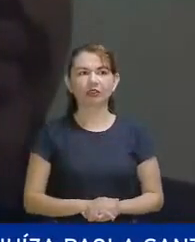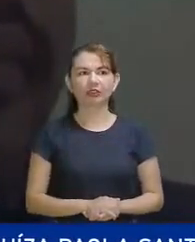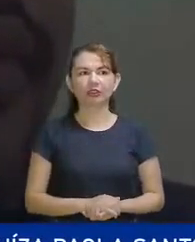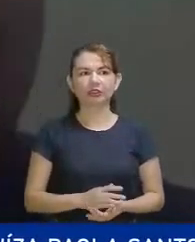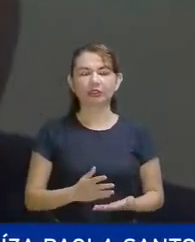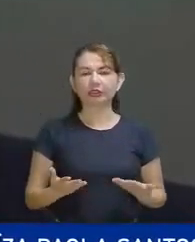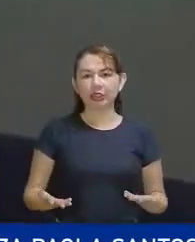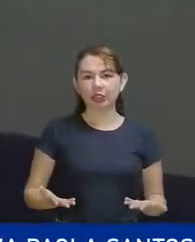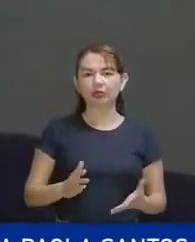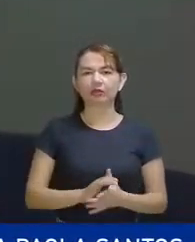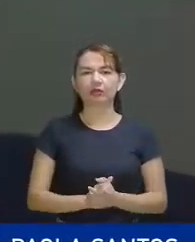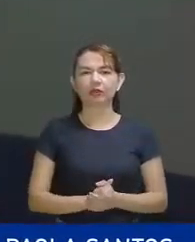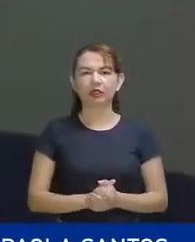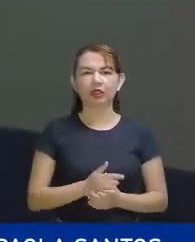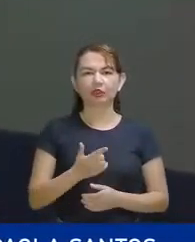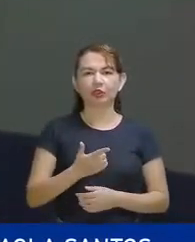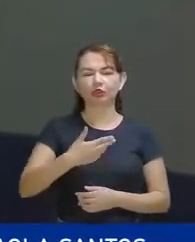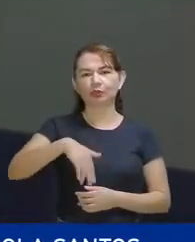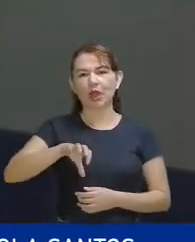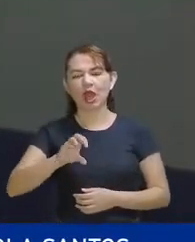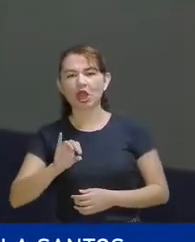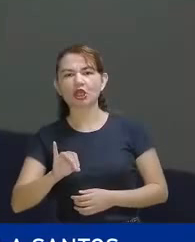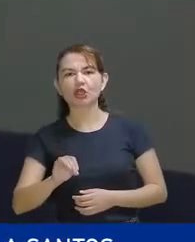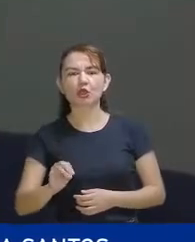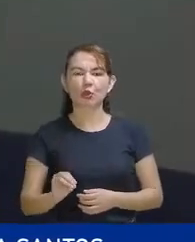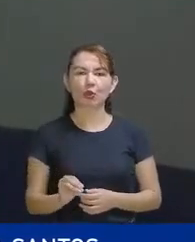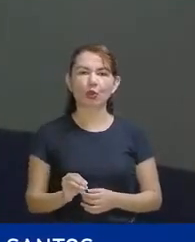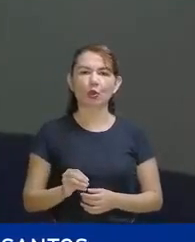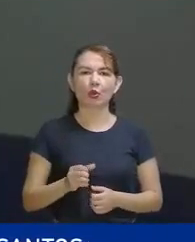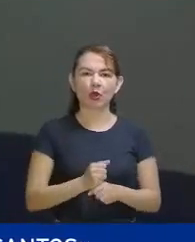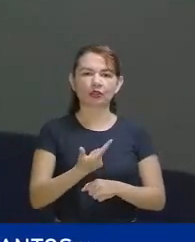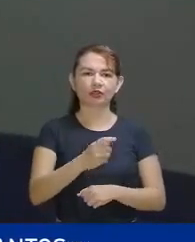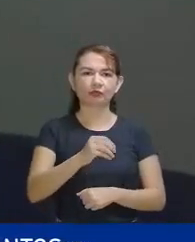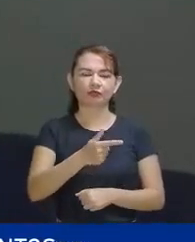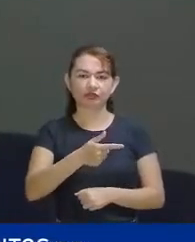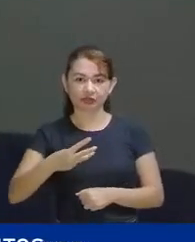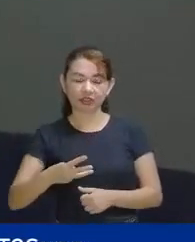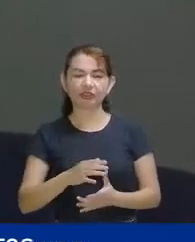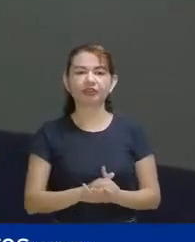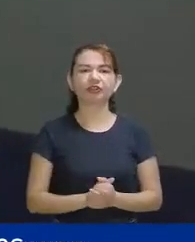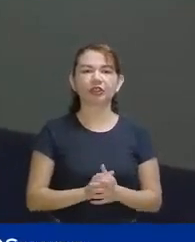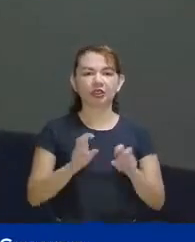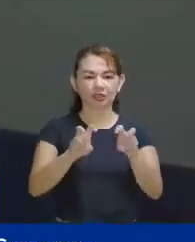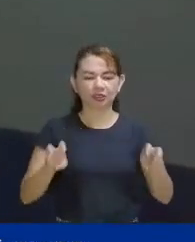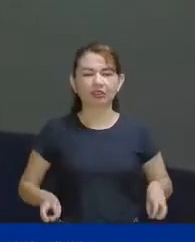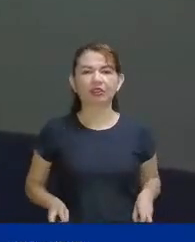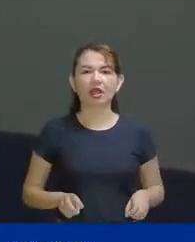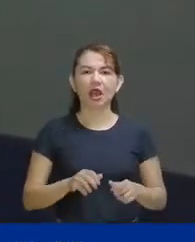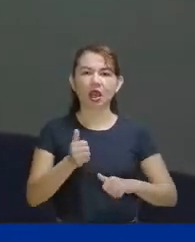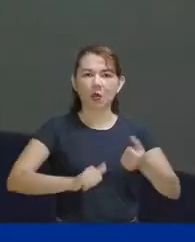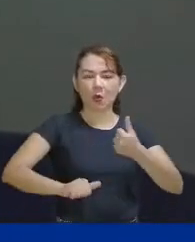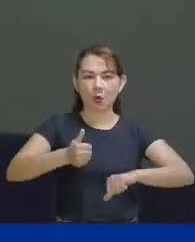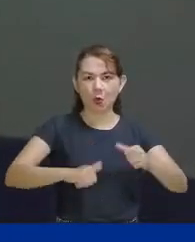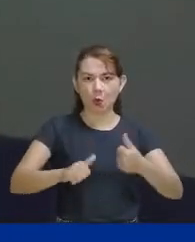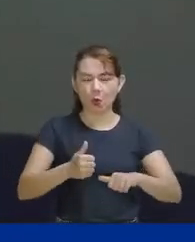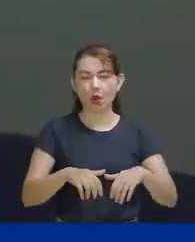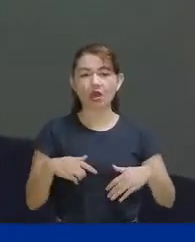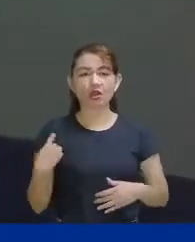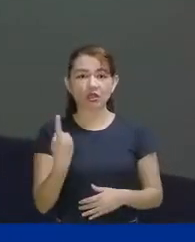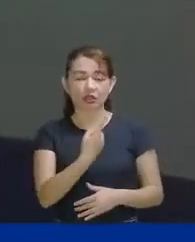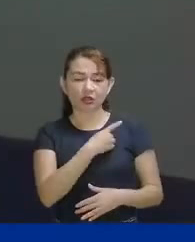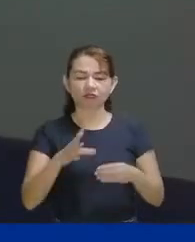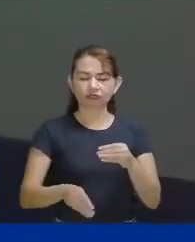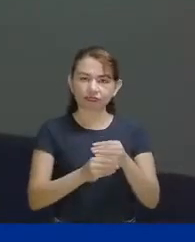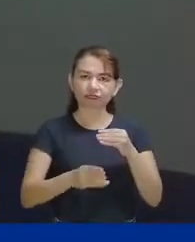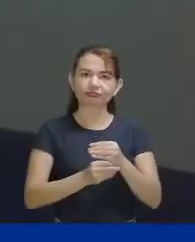dado momento, em 2 de maio de 2023, foi analisado pela Corte e em maio de 2023, nós